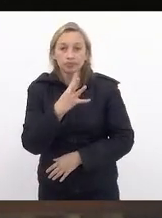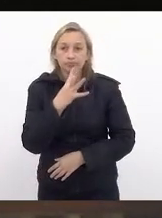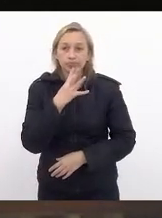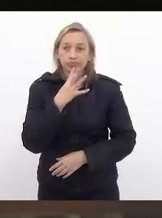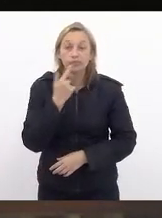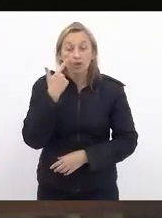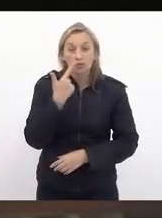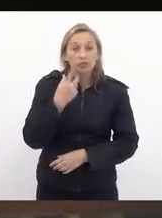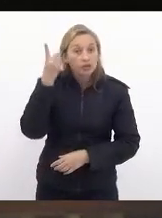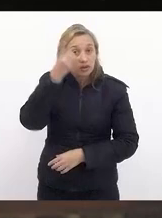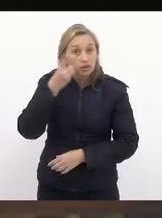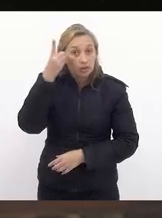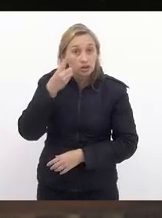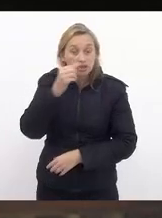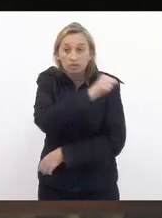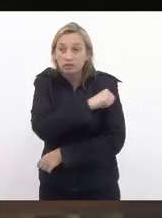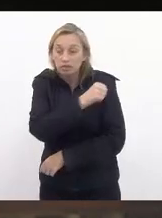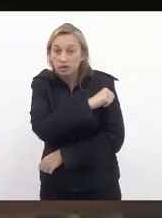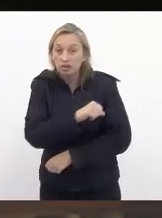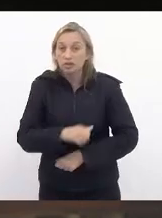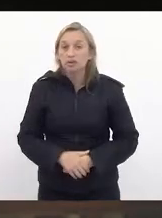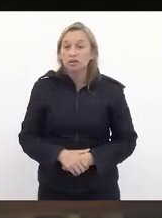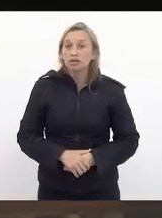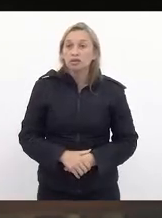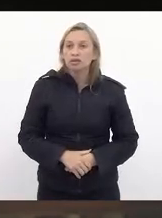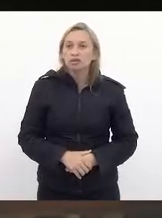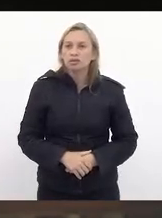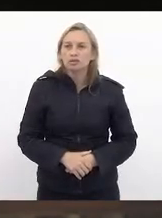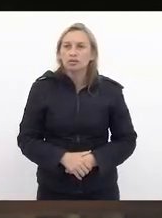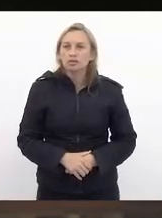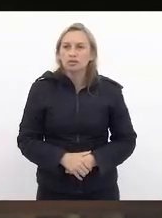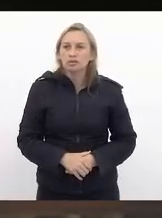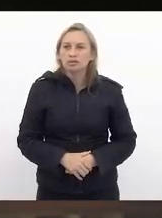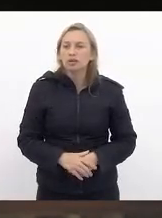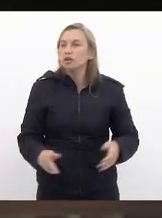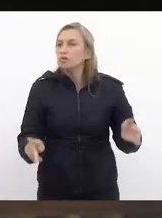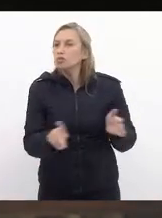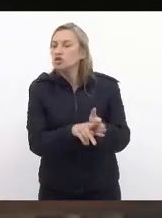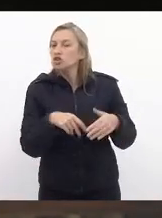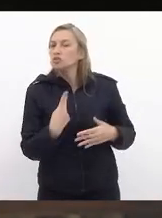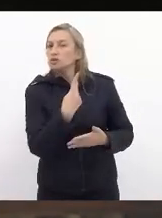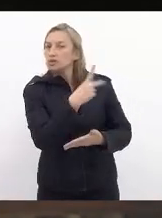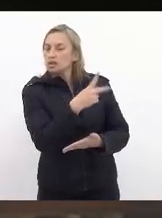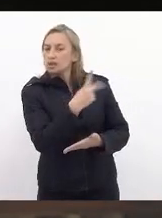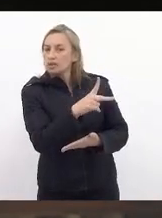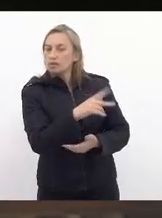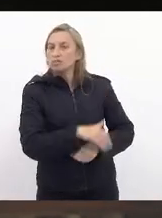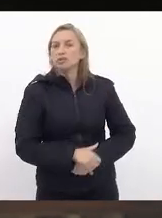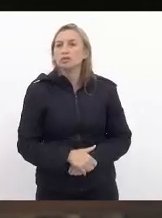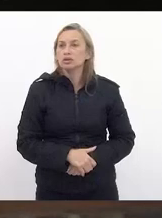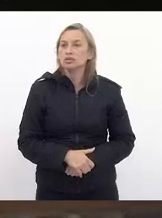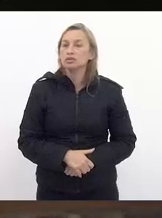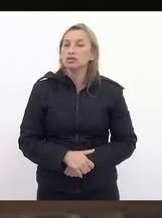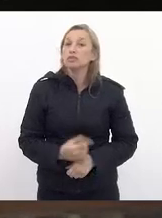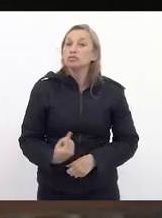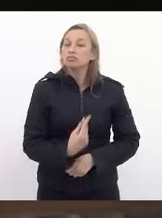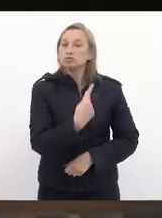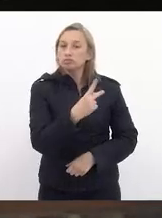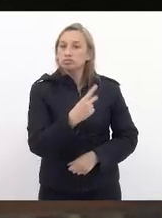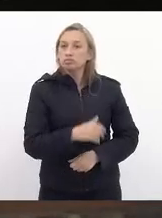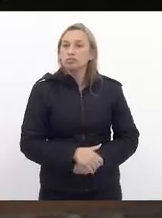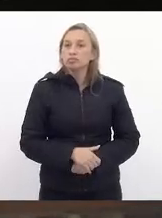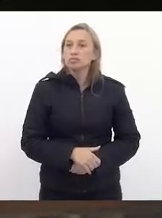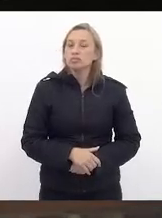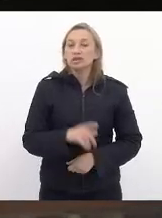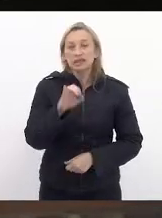viu deputada enfermeira Rejane figuras como o projeto de vossa excelência faz e uma delas